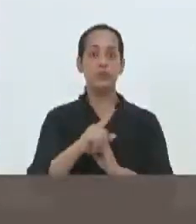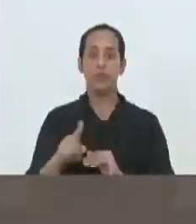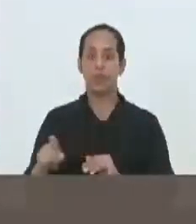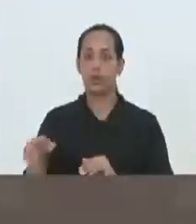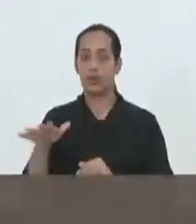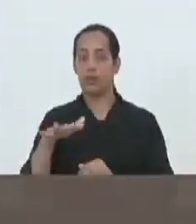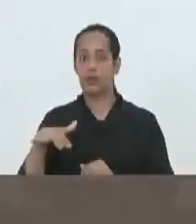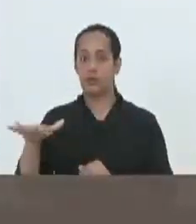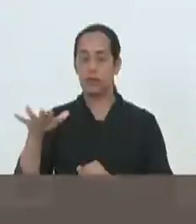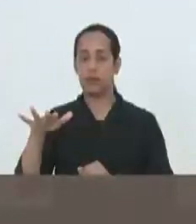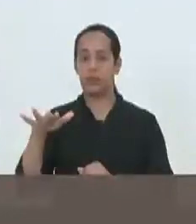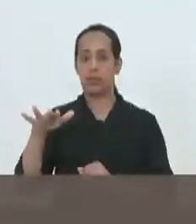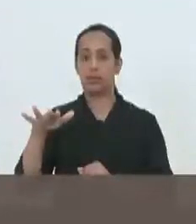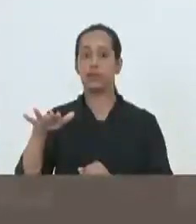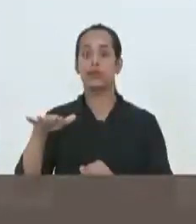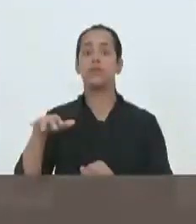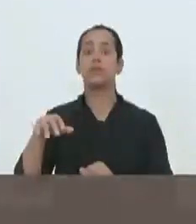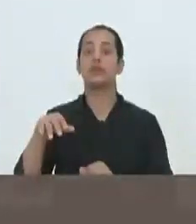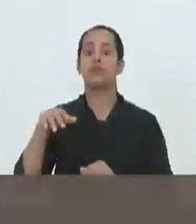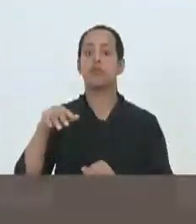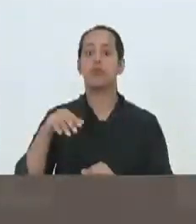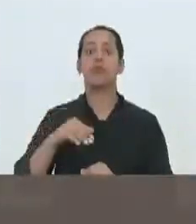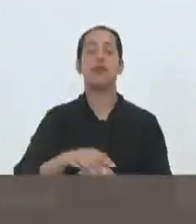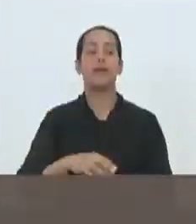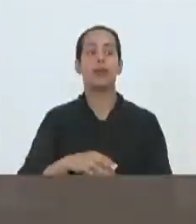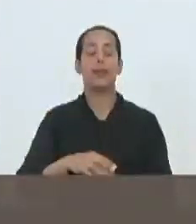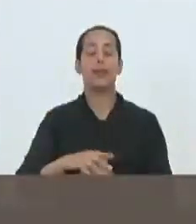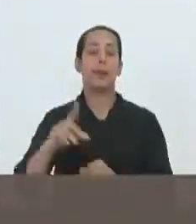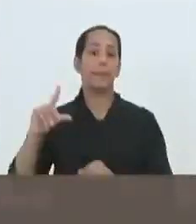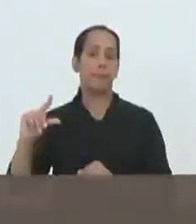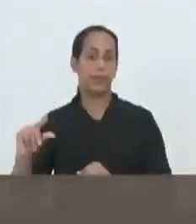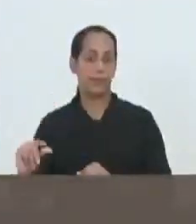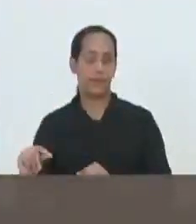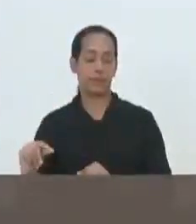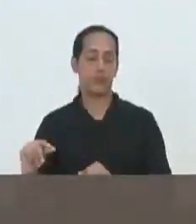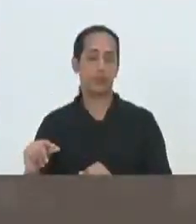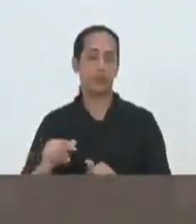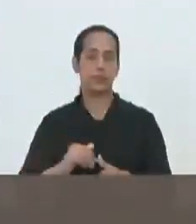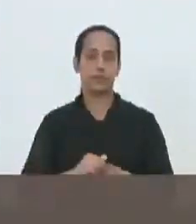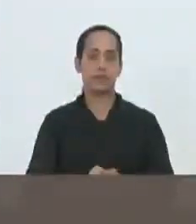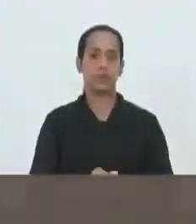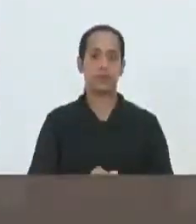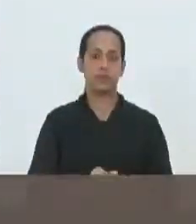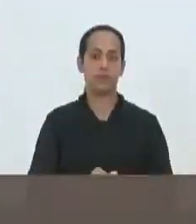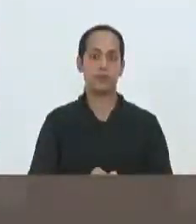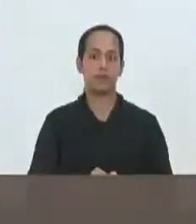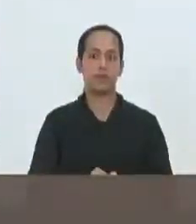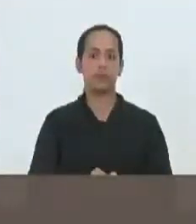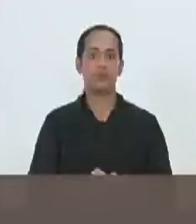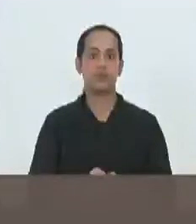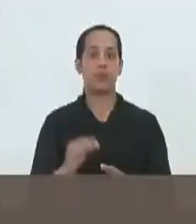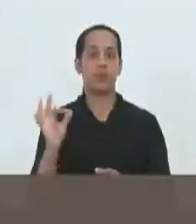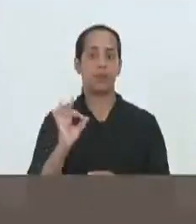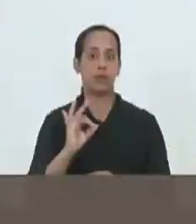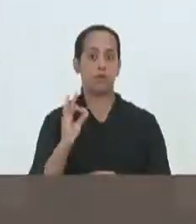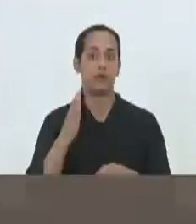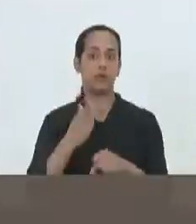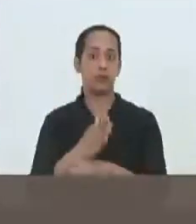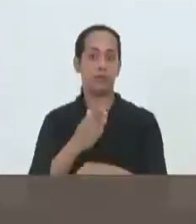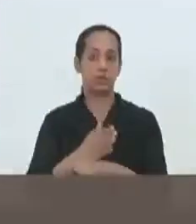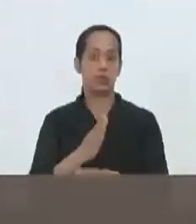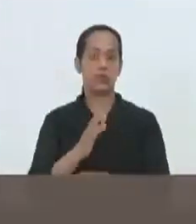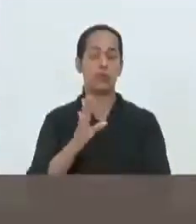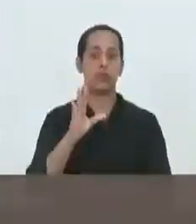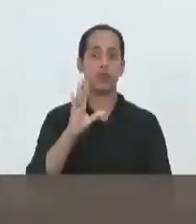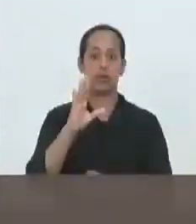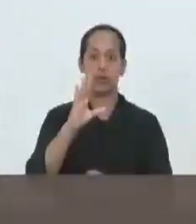em valores Ela é maior o percentual da participação reduziu por conta do aumento da receita de Capital então Quanto